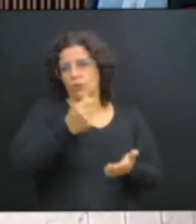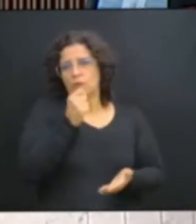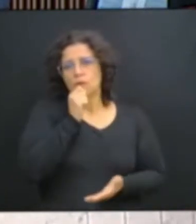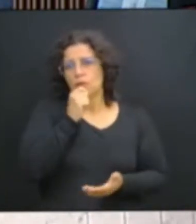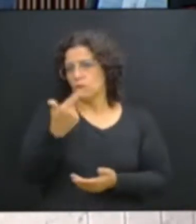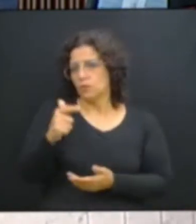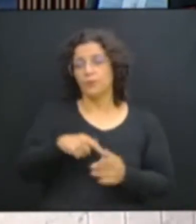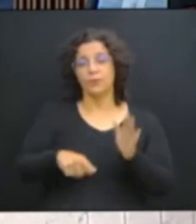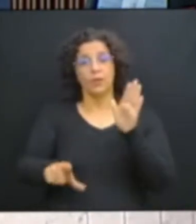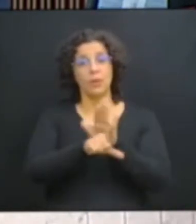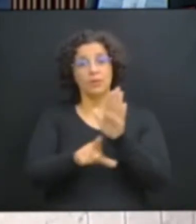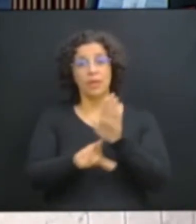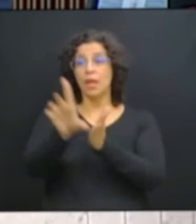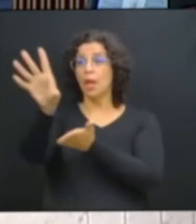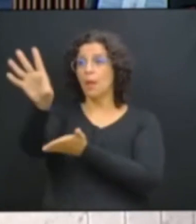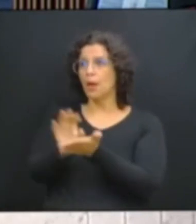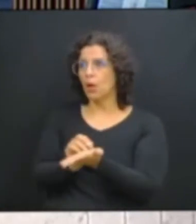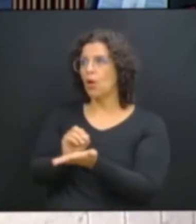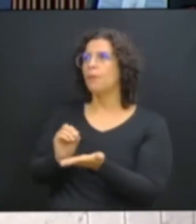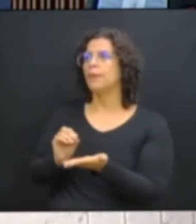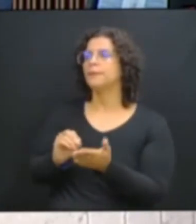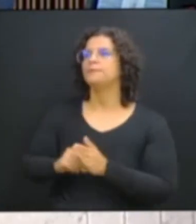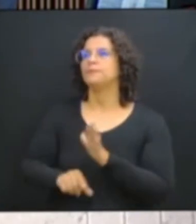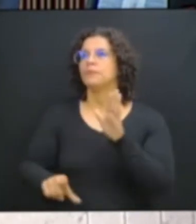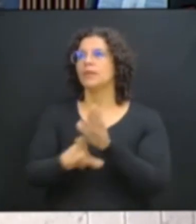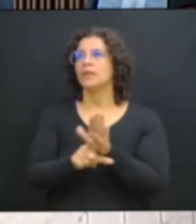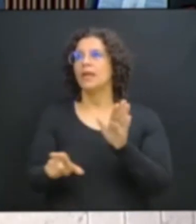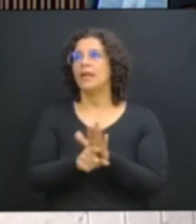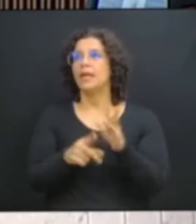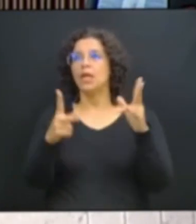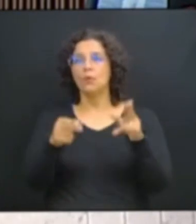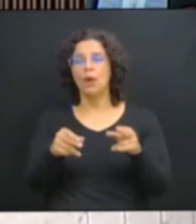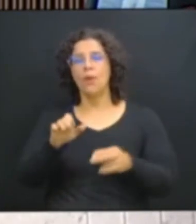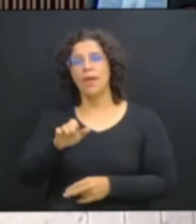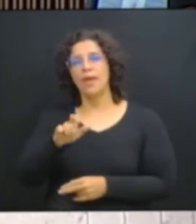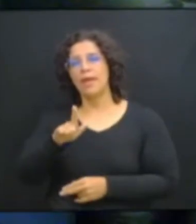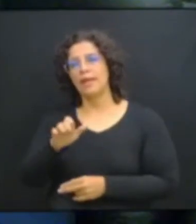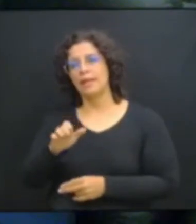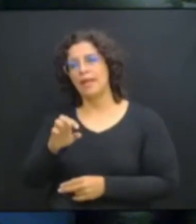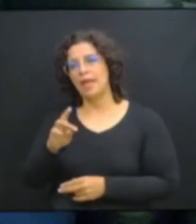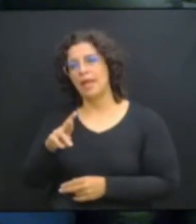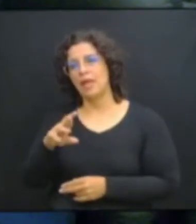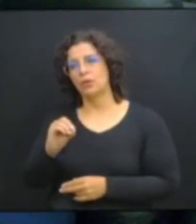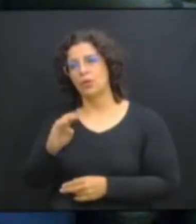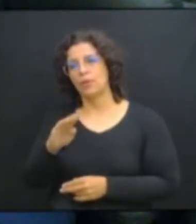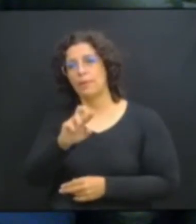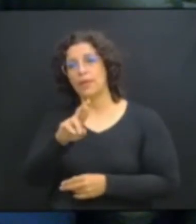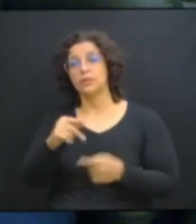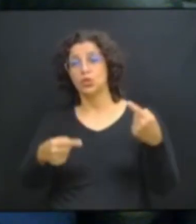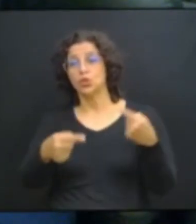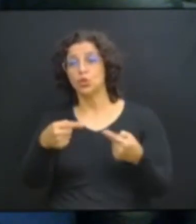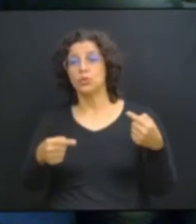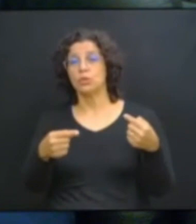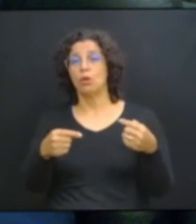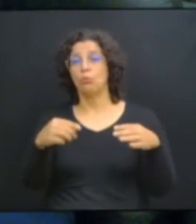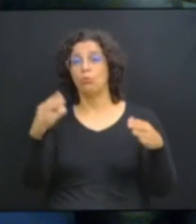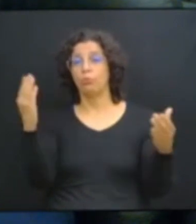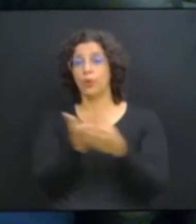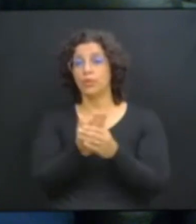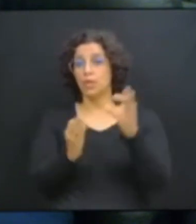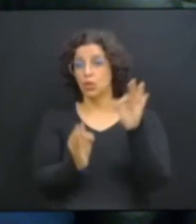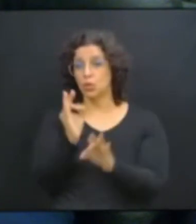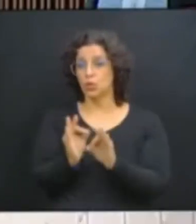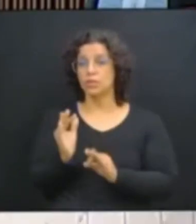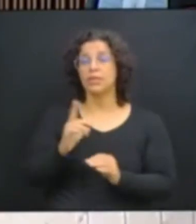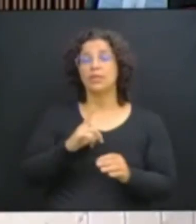lei é uma cópia da lei da Eletrobras, que agora se encontra em discussão judicial, com